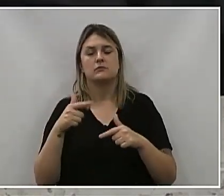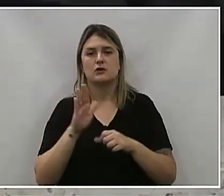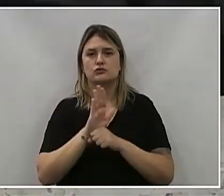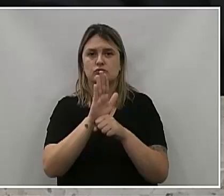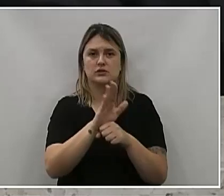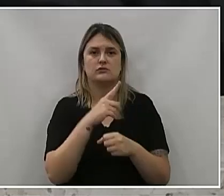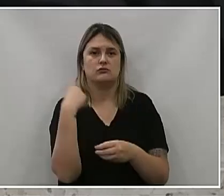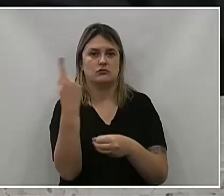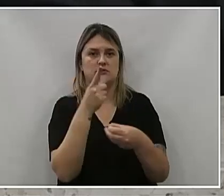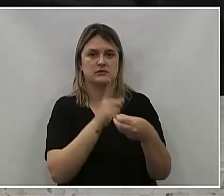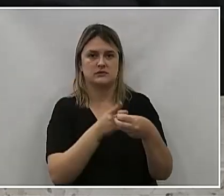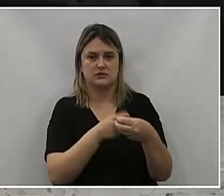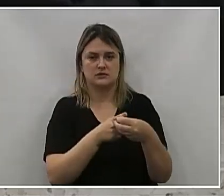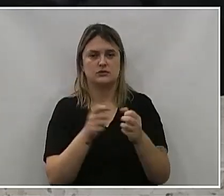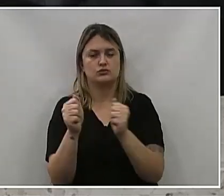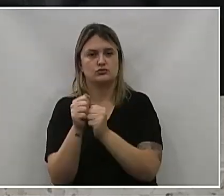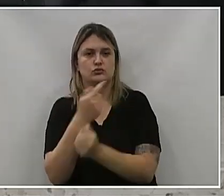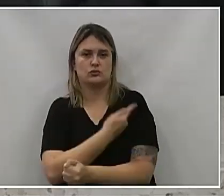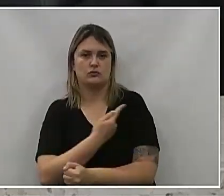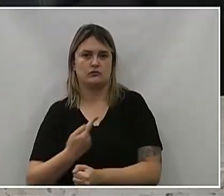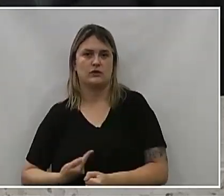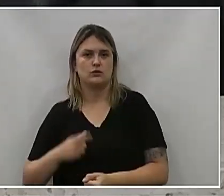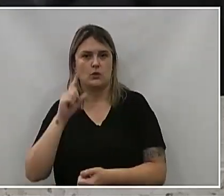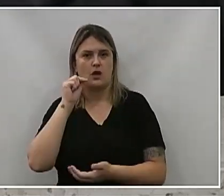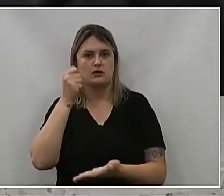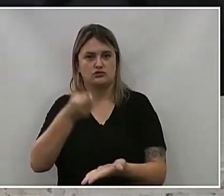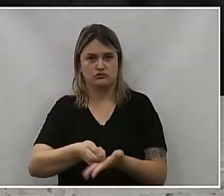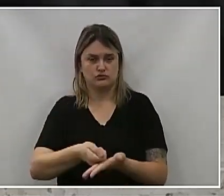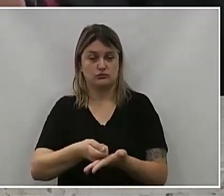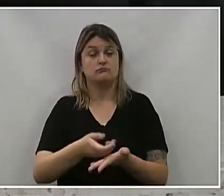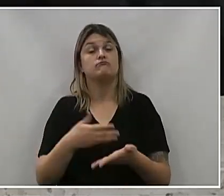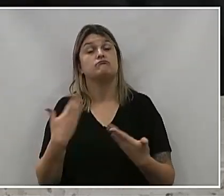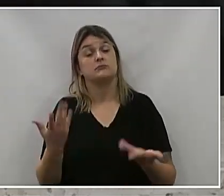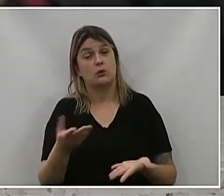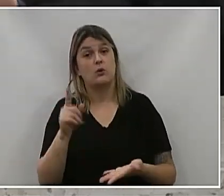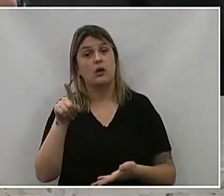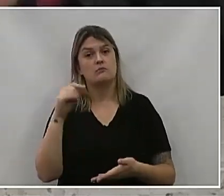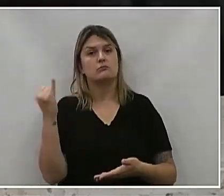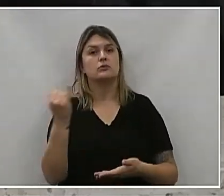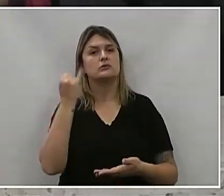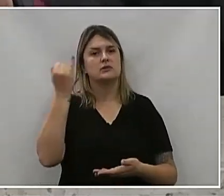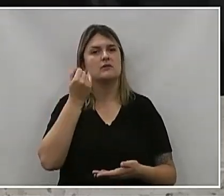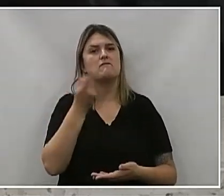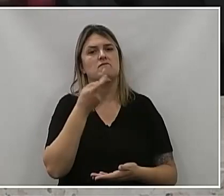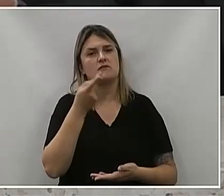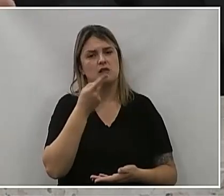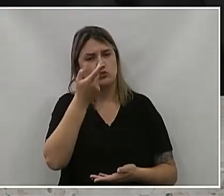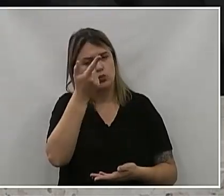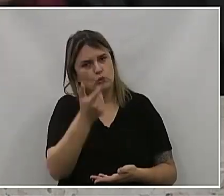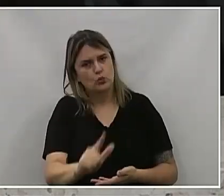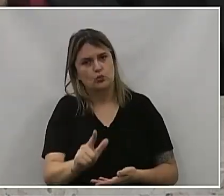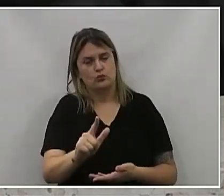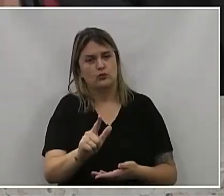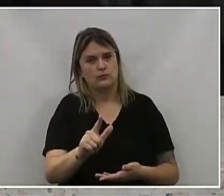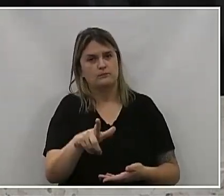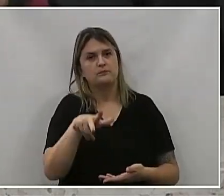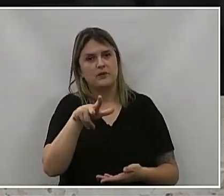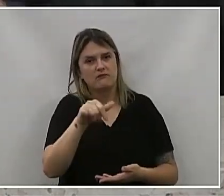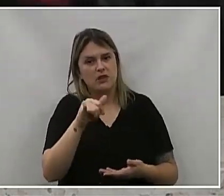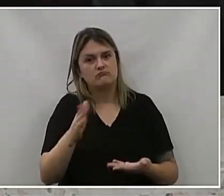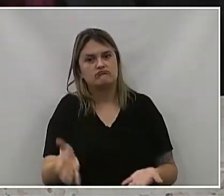pela nossa cidade, ao lado do governador Ratinho Júnior. Isso é importante ressaltar novamente e que